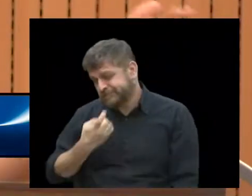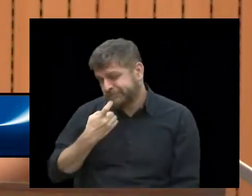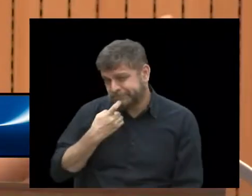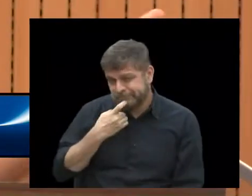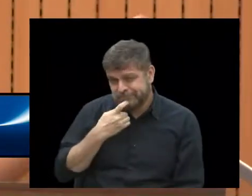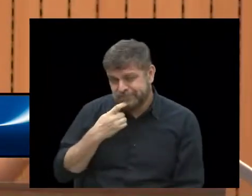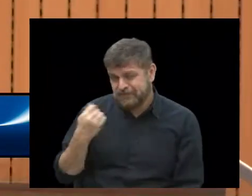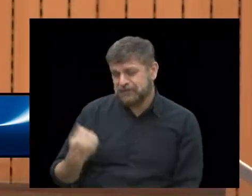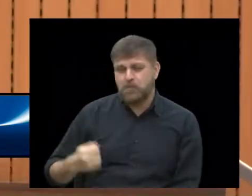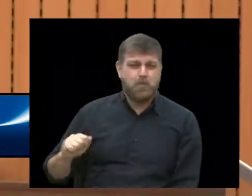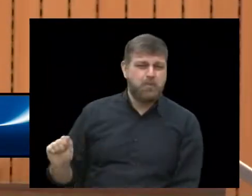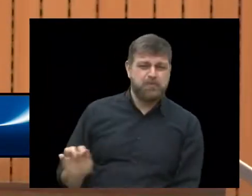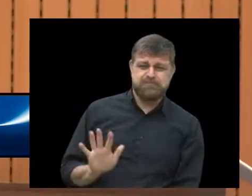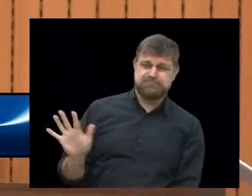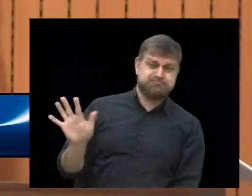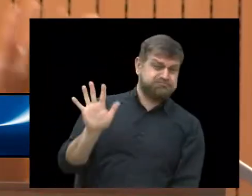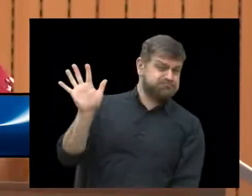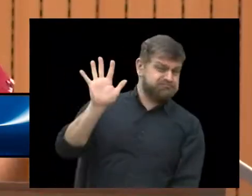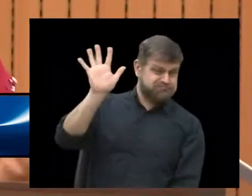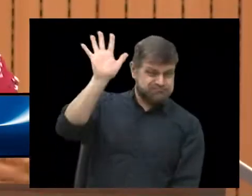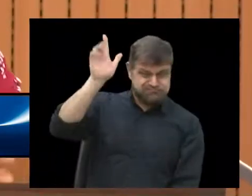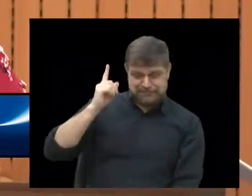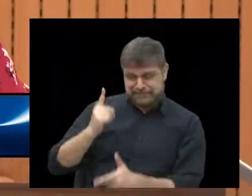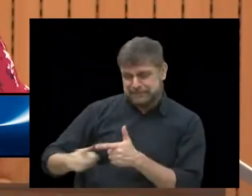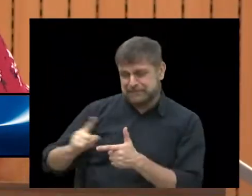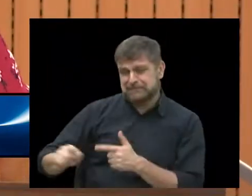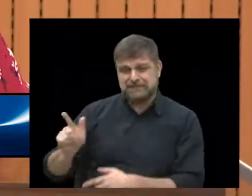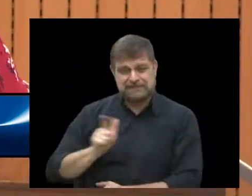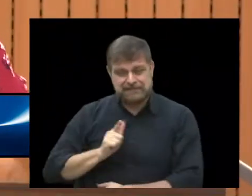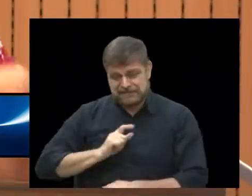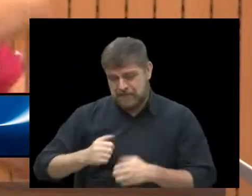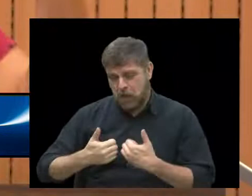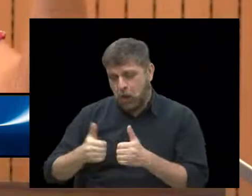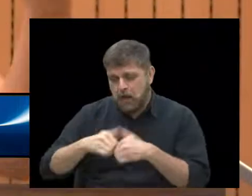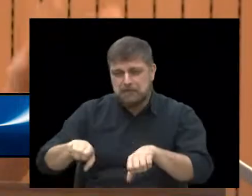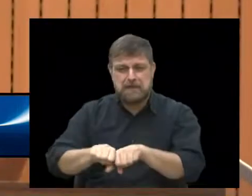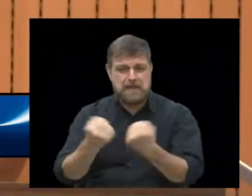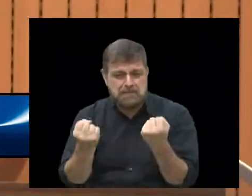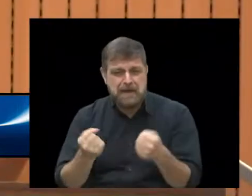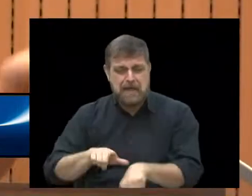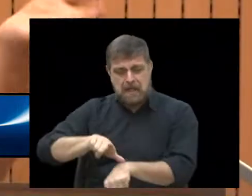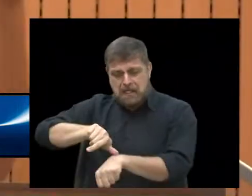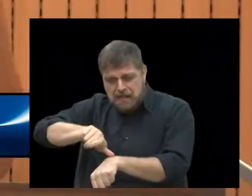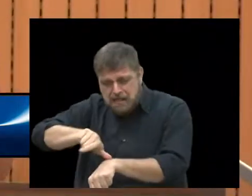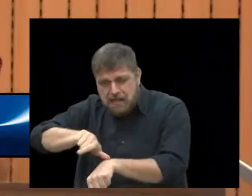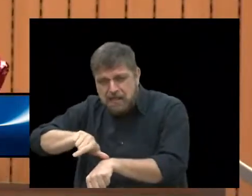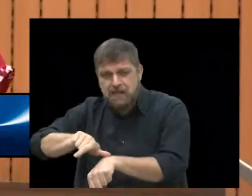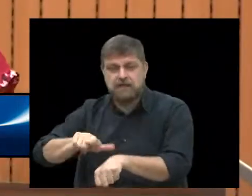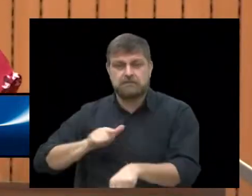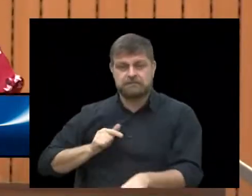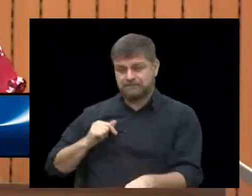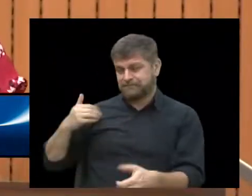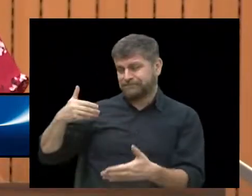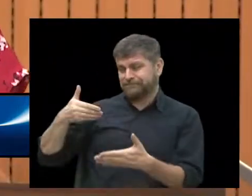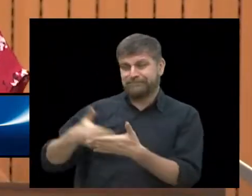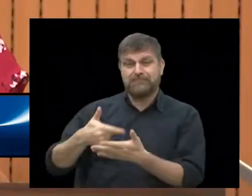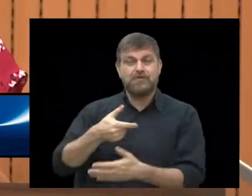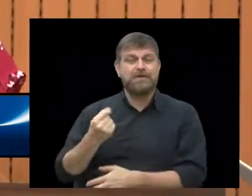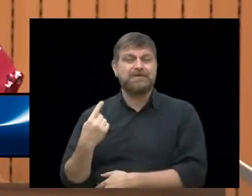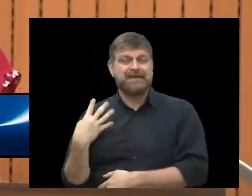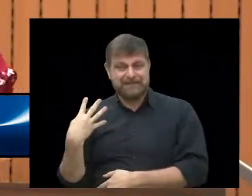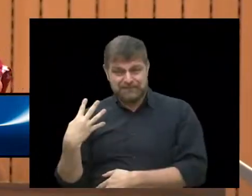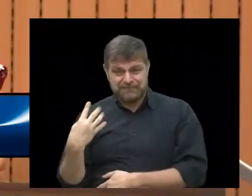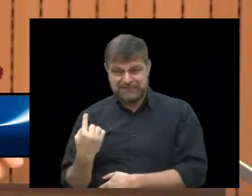transporte caríssimo, que tem inúmeros problemas, ônibus que quebram, ônibus que atrasam. Desde 2014,